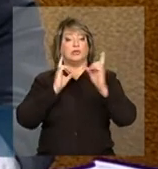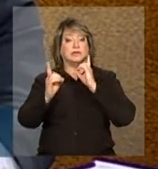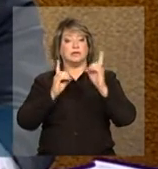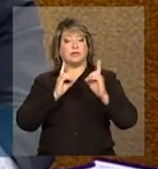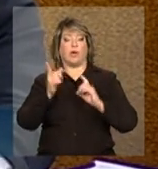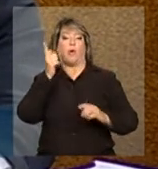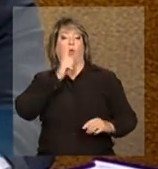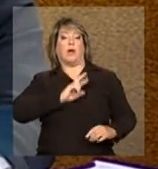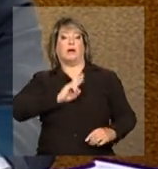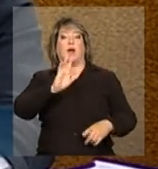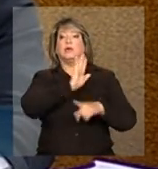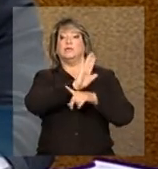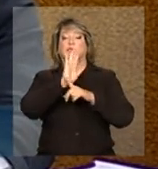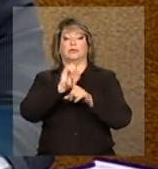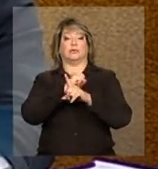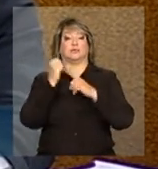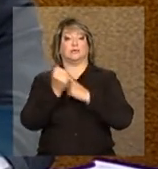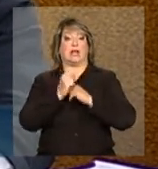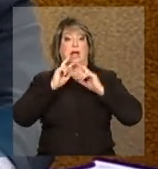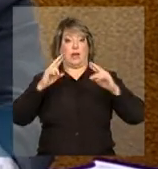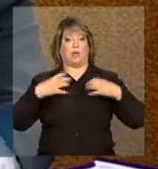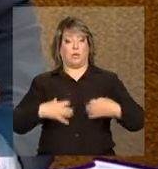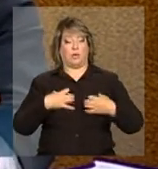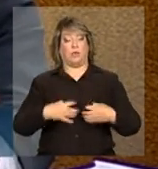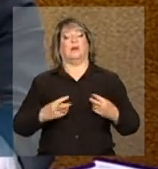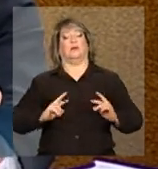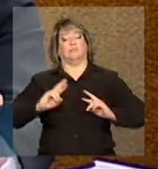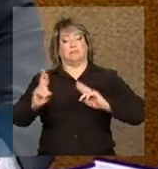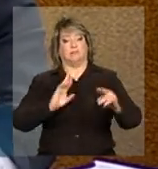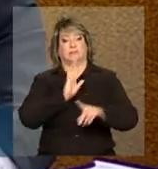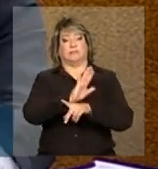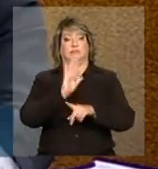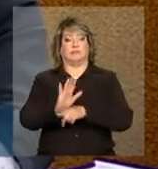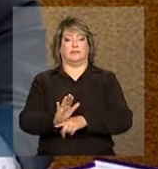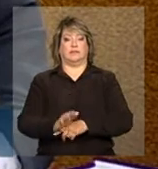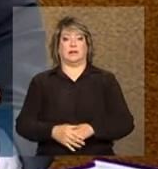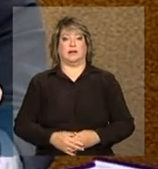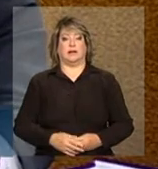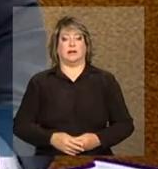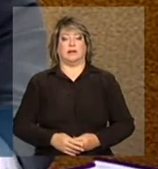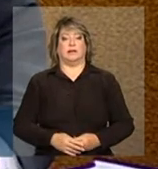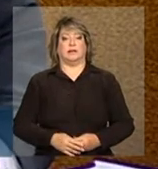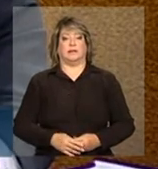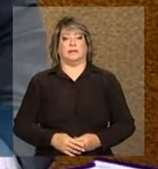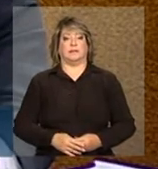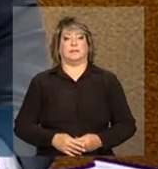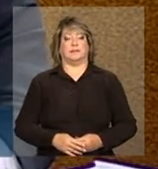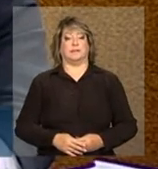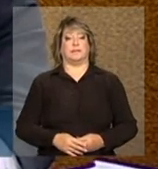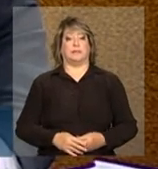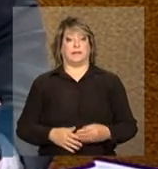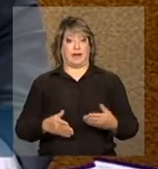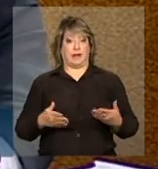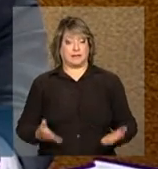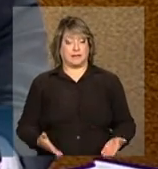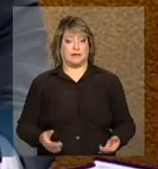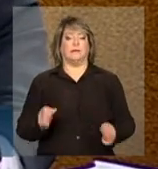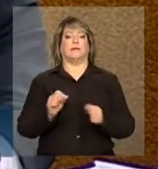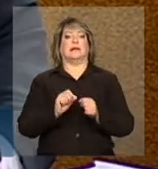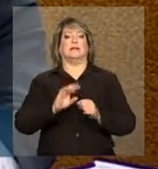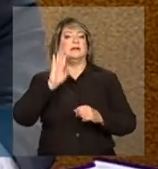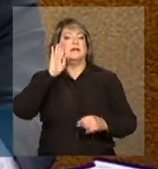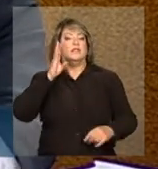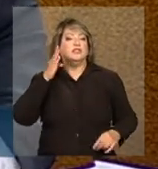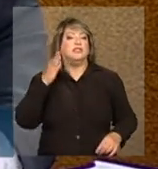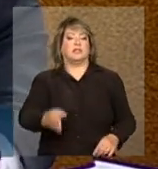um retorno importante para a sociedade civil brasileira. E a forma de fazer isso É uma forma bastante direta. A